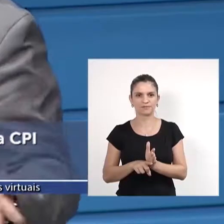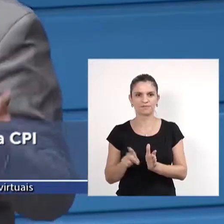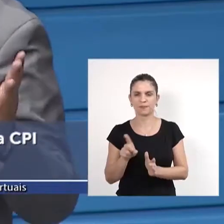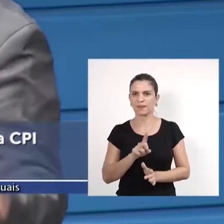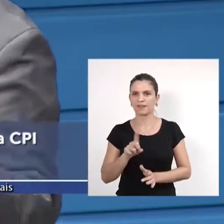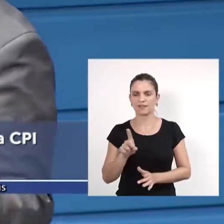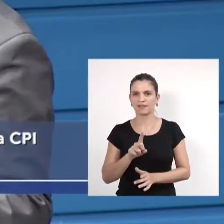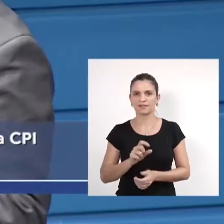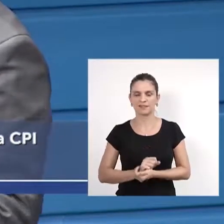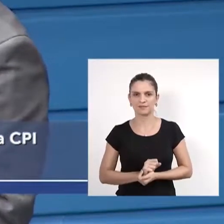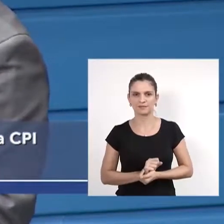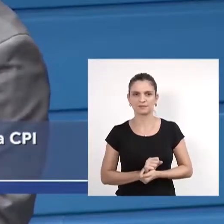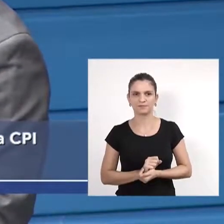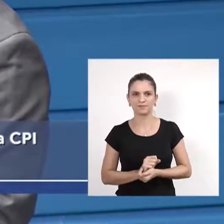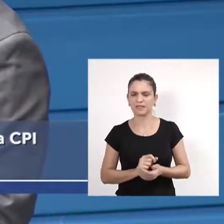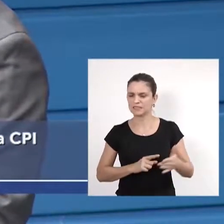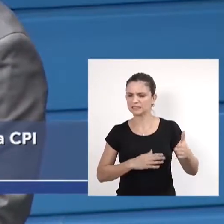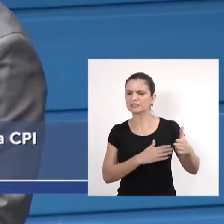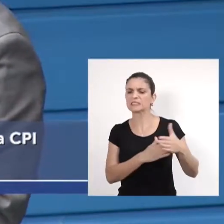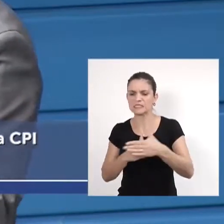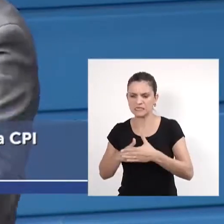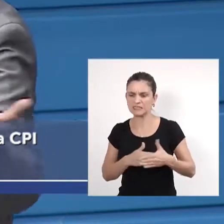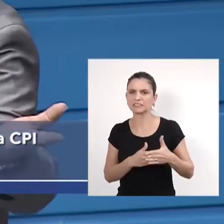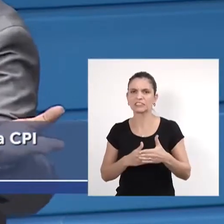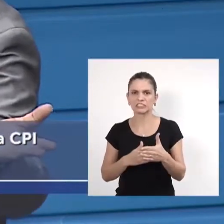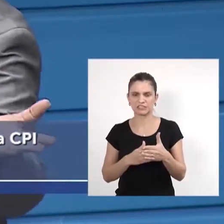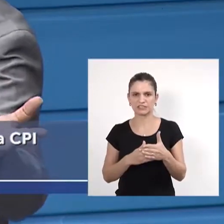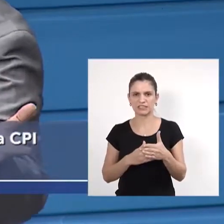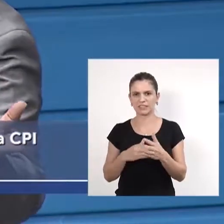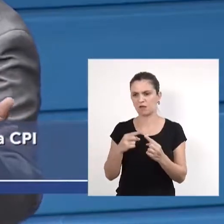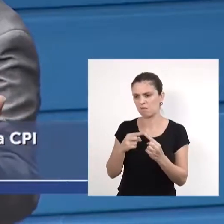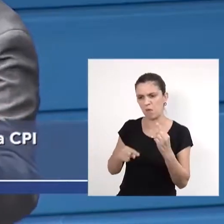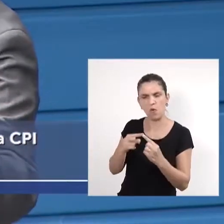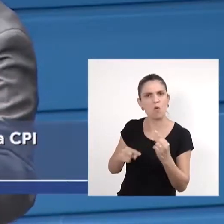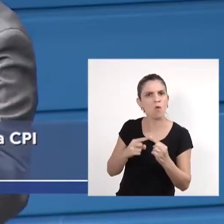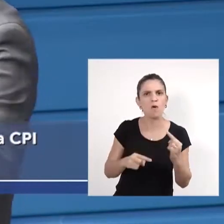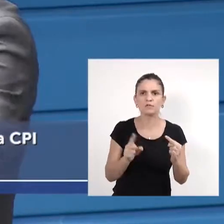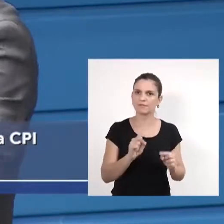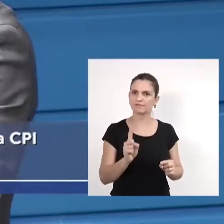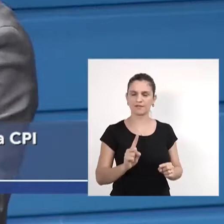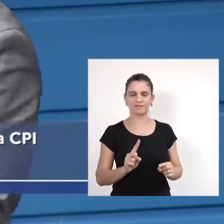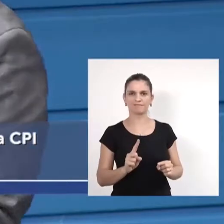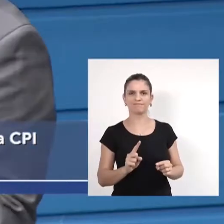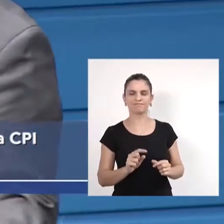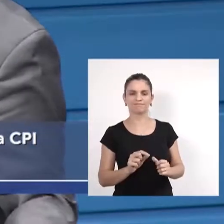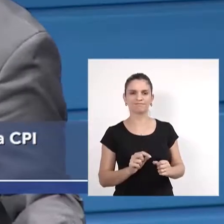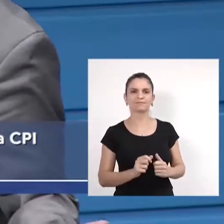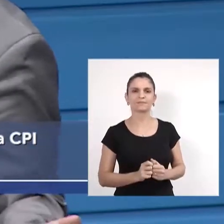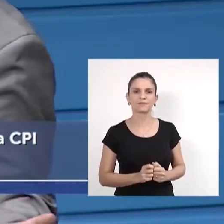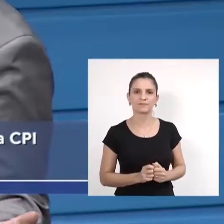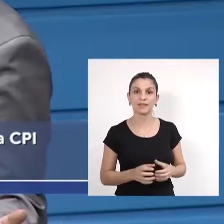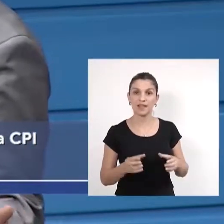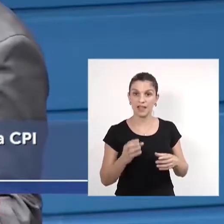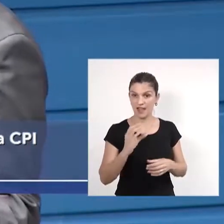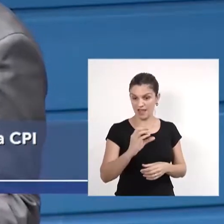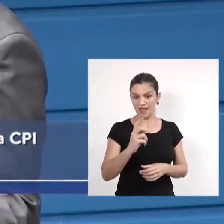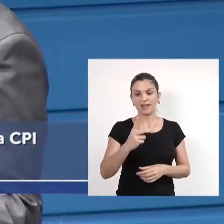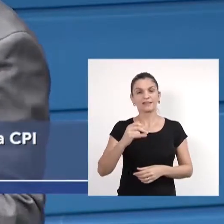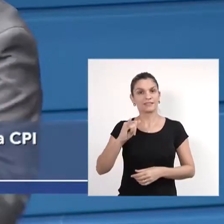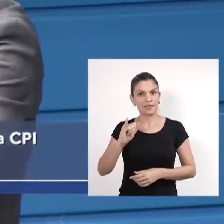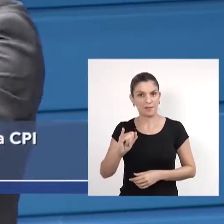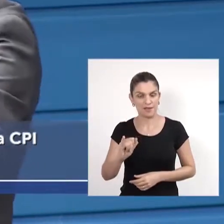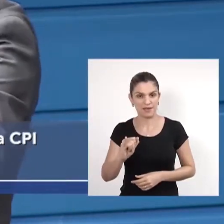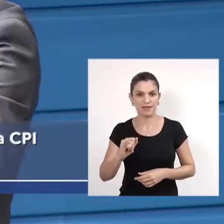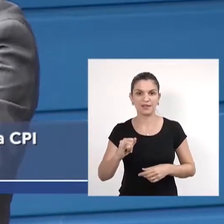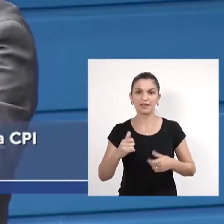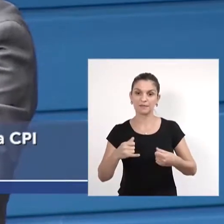esta a resistência apresentada pelos parlamentares. Evidente que o que nós não queremos é que a CPI caia no descrédito,